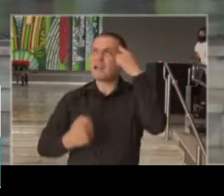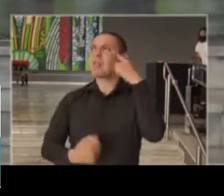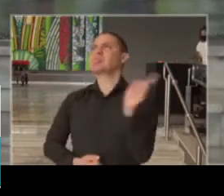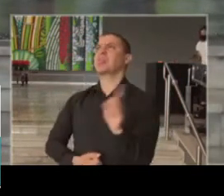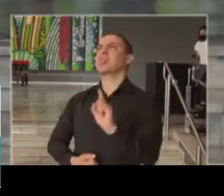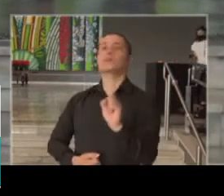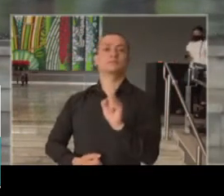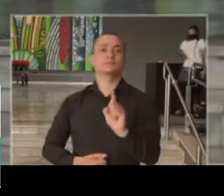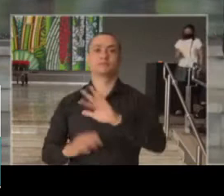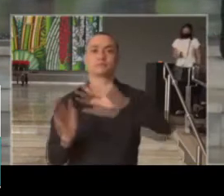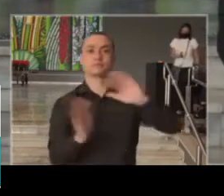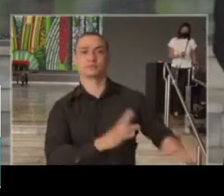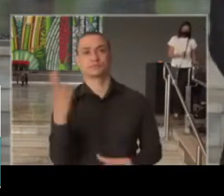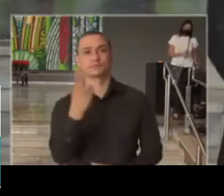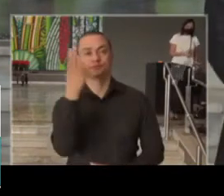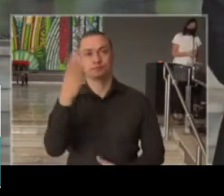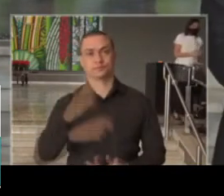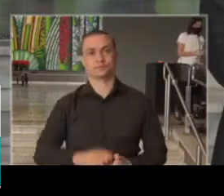negacionismo.